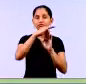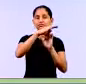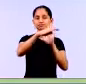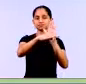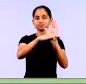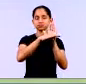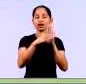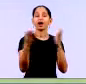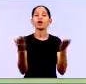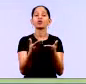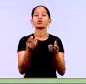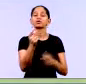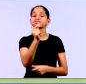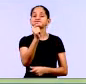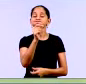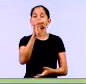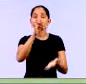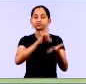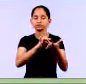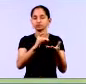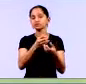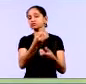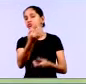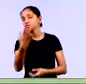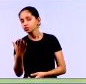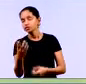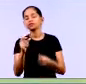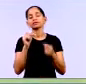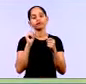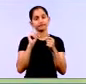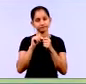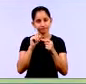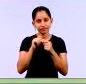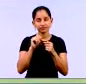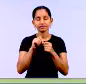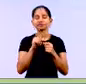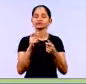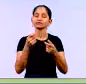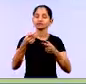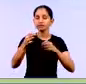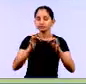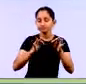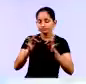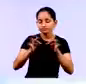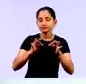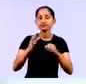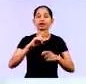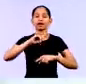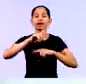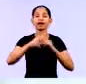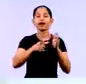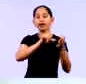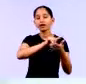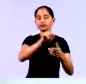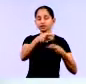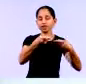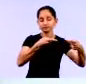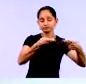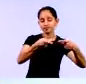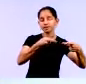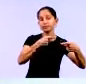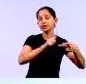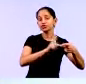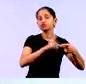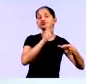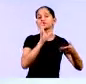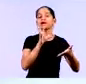custo. Então, o orçamento de matérias-primas, ela me dá essa possibilidade, em termos quantitativos,